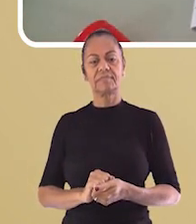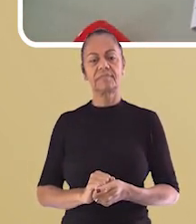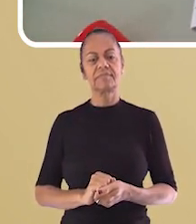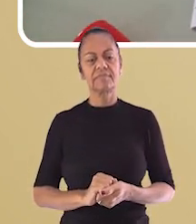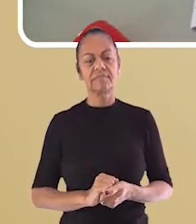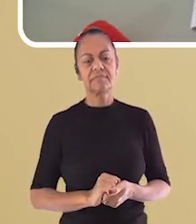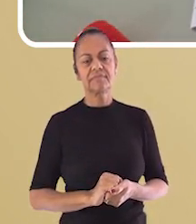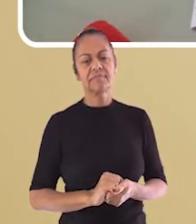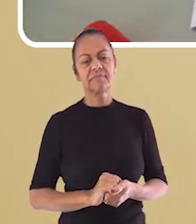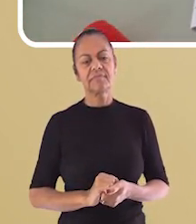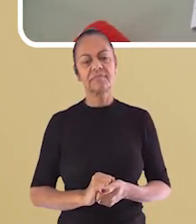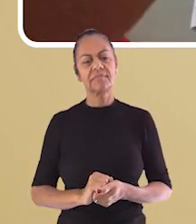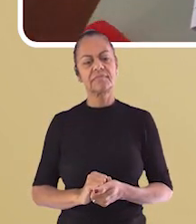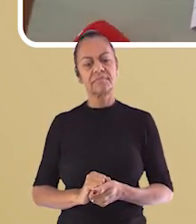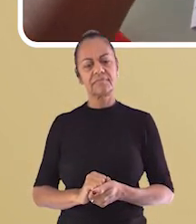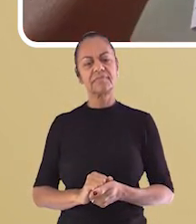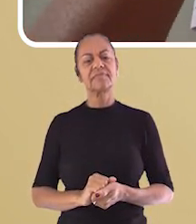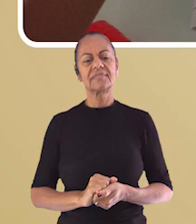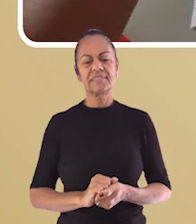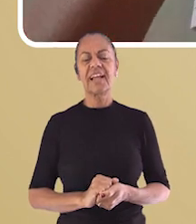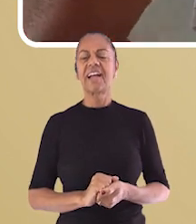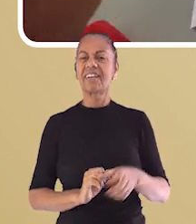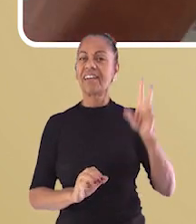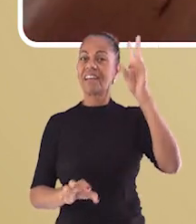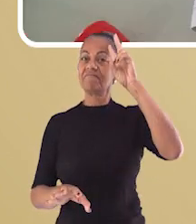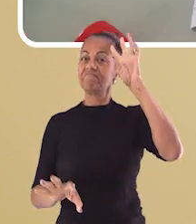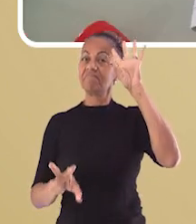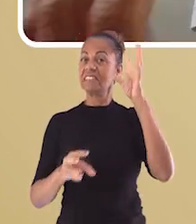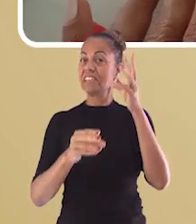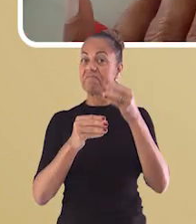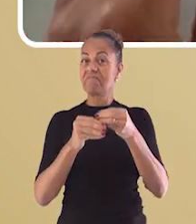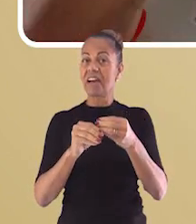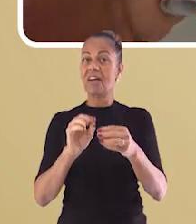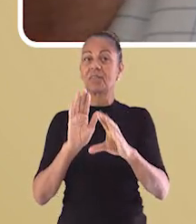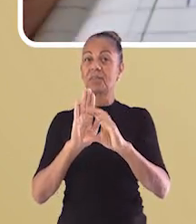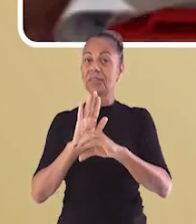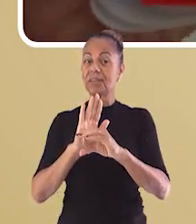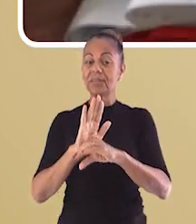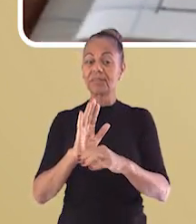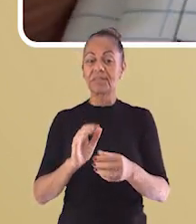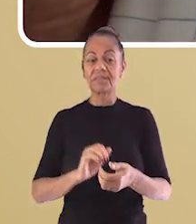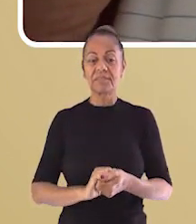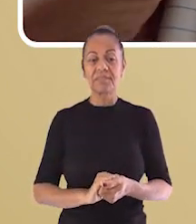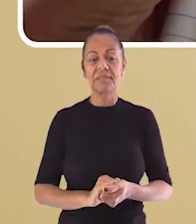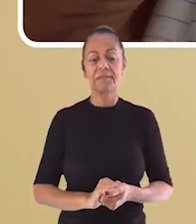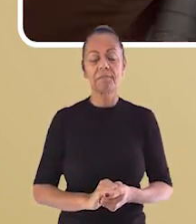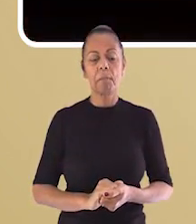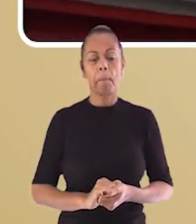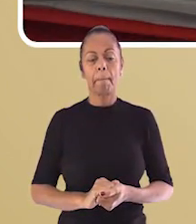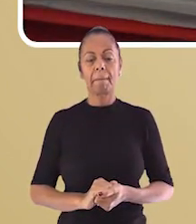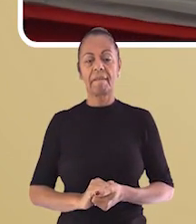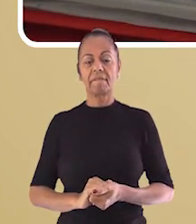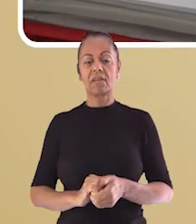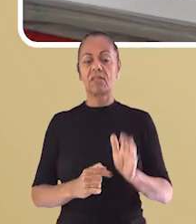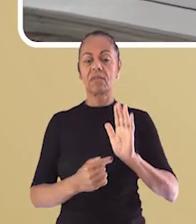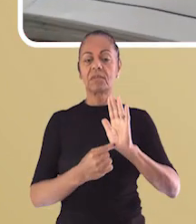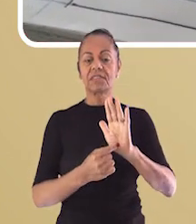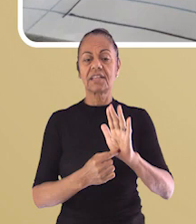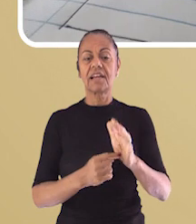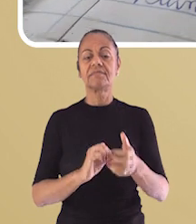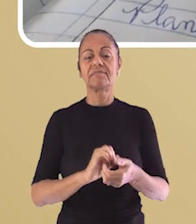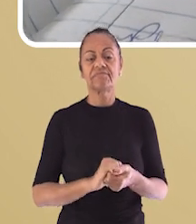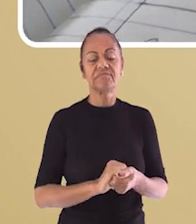3D e relembrar aí esse conteúdo, tá bom? E ficou assim, galera. Vou mostrar para vocês,